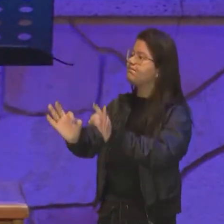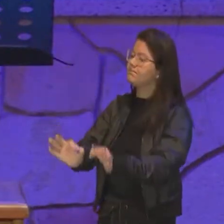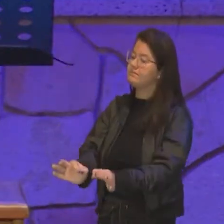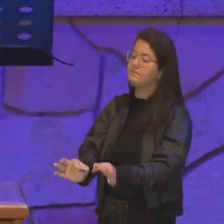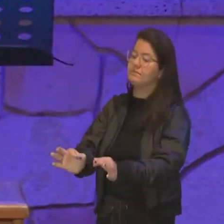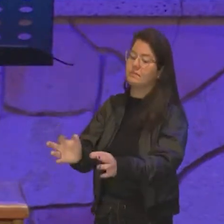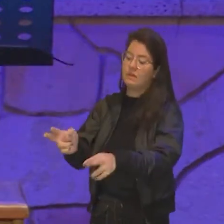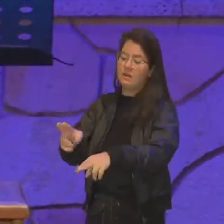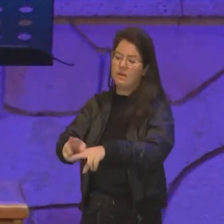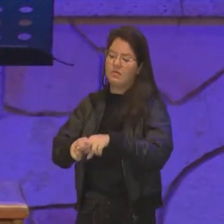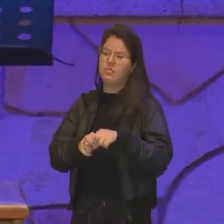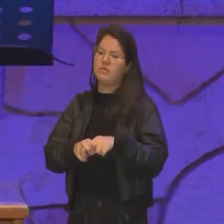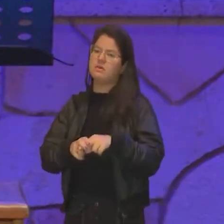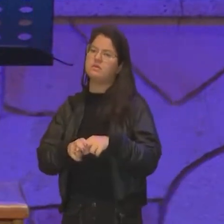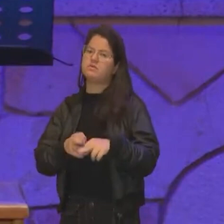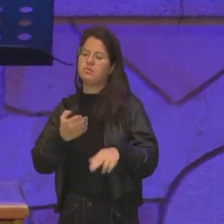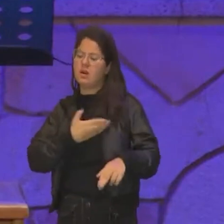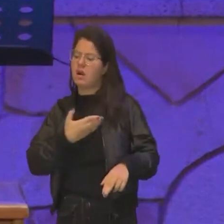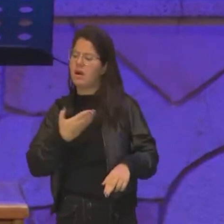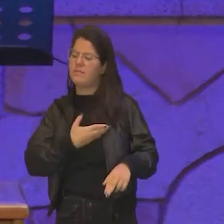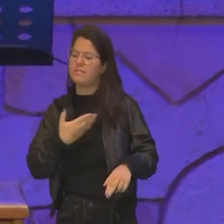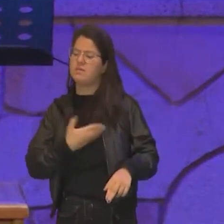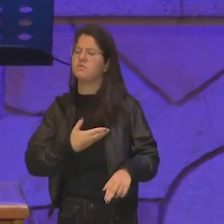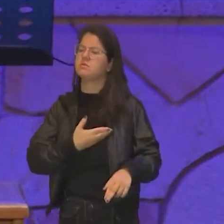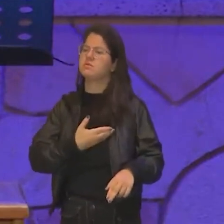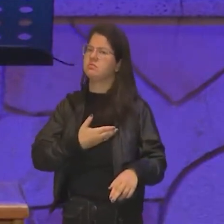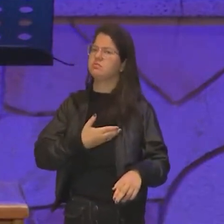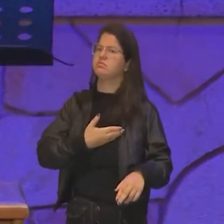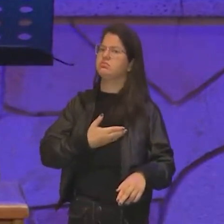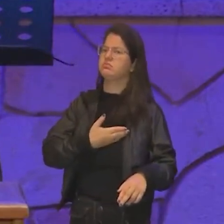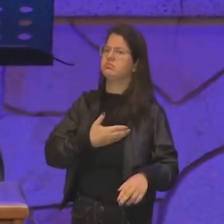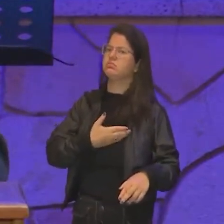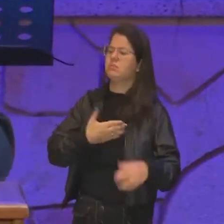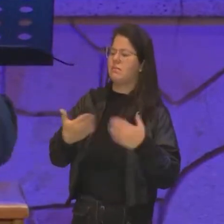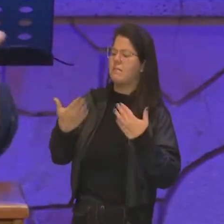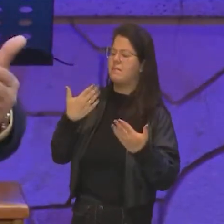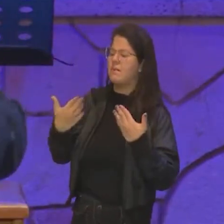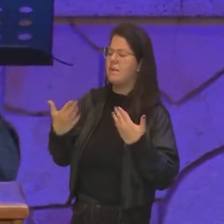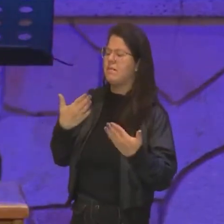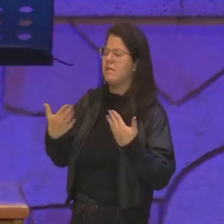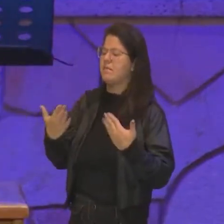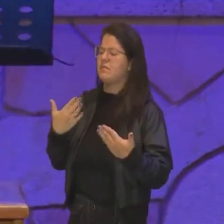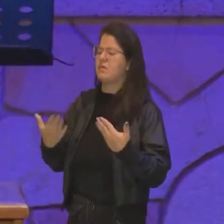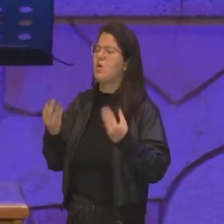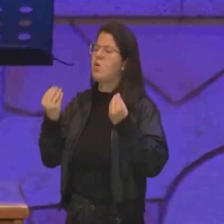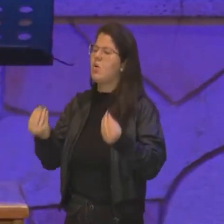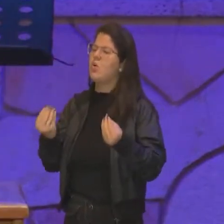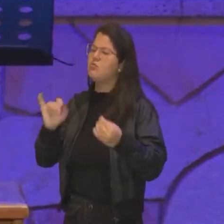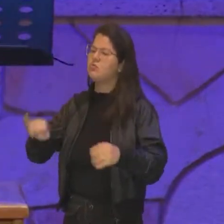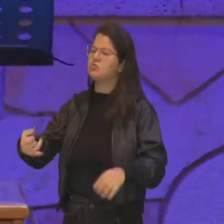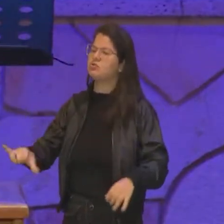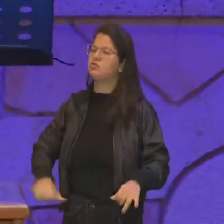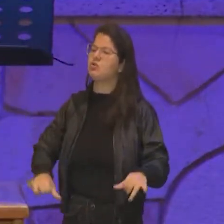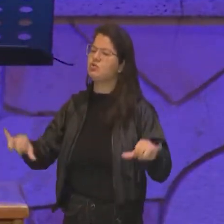estavam equivocados na percepção e na conclusão para com o sofrimento de Jó.